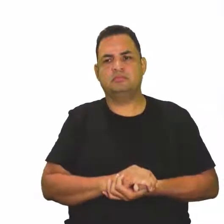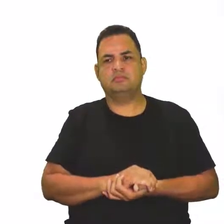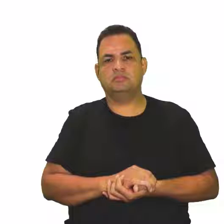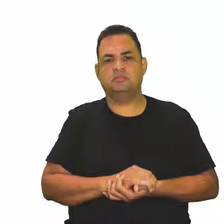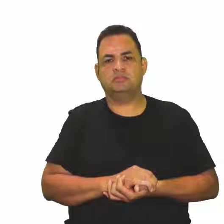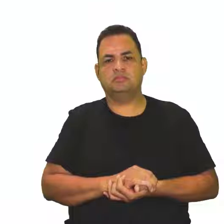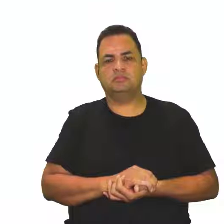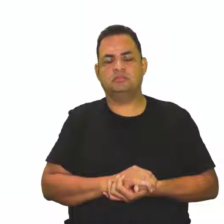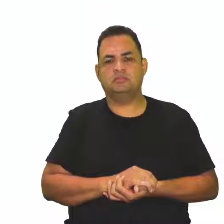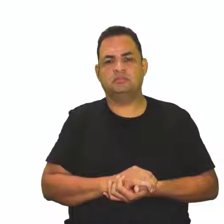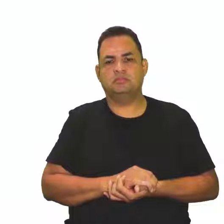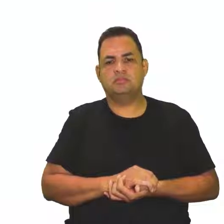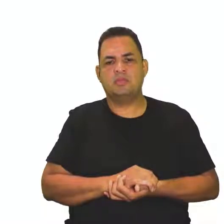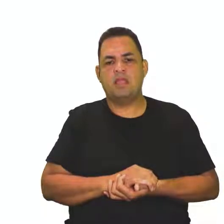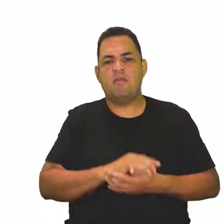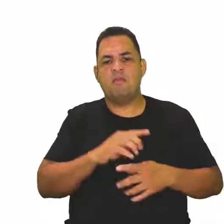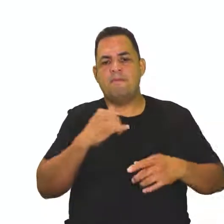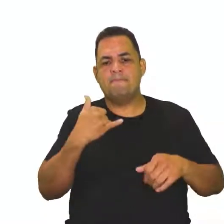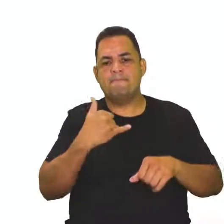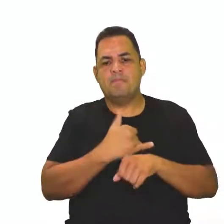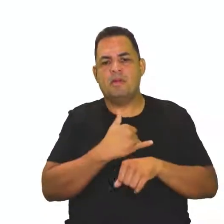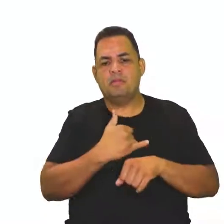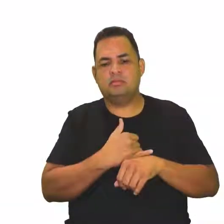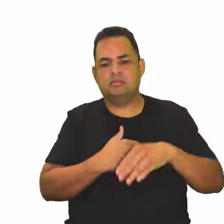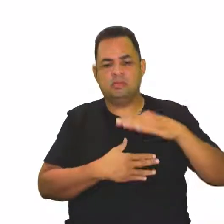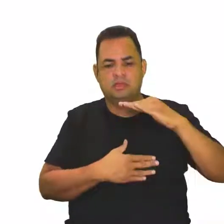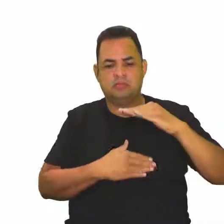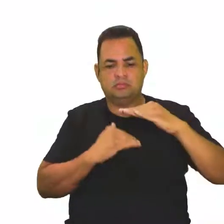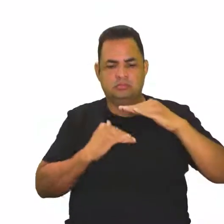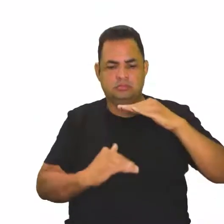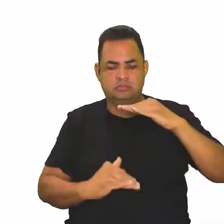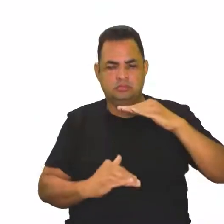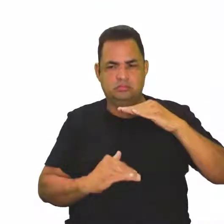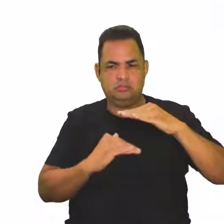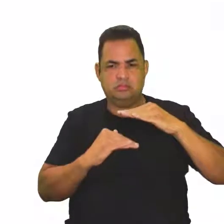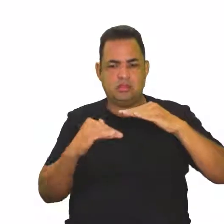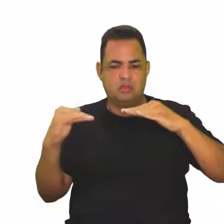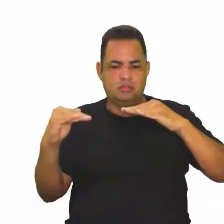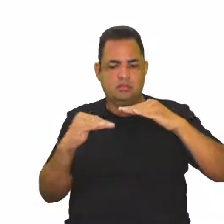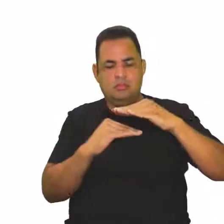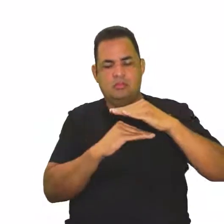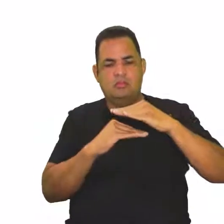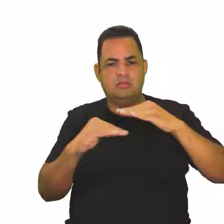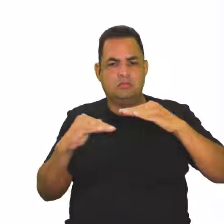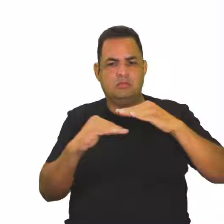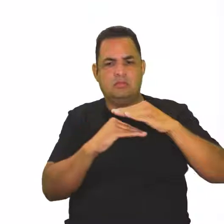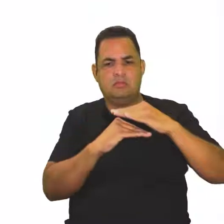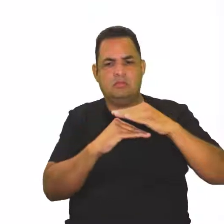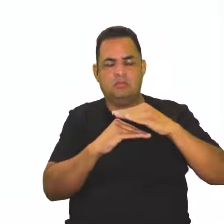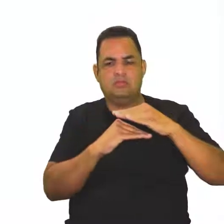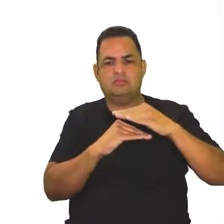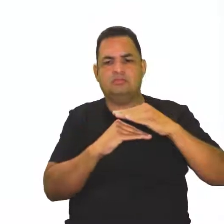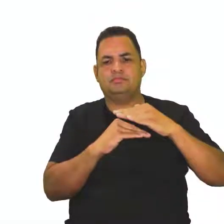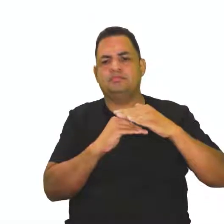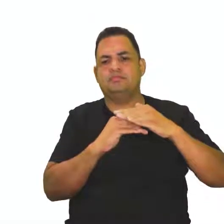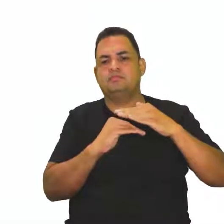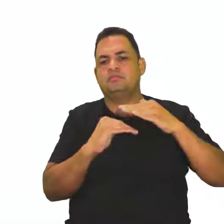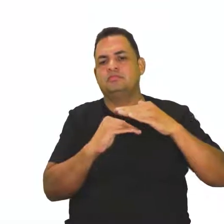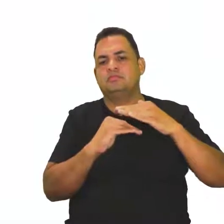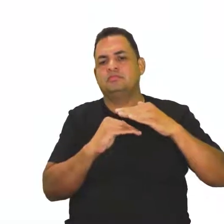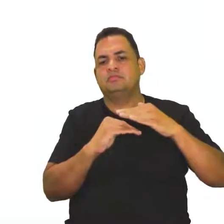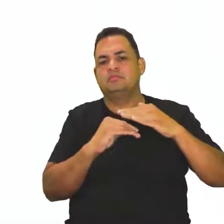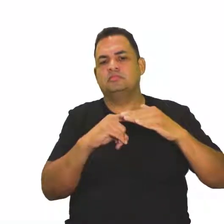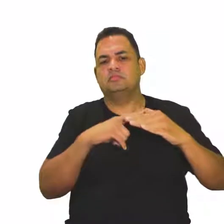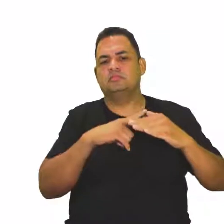vamos dizer, uma chapa metálica de um lado e outro, e você coloca esse material, você vai fazer com que ele tenha